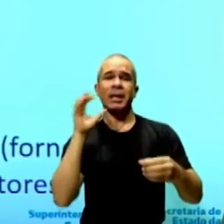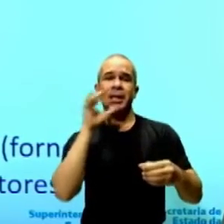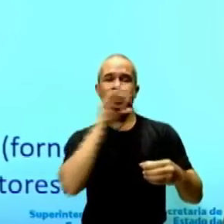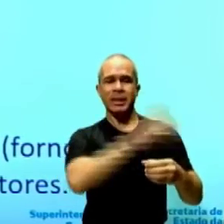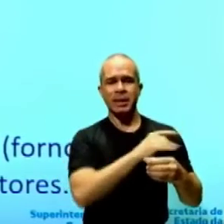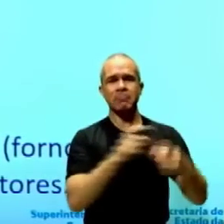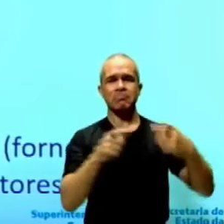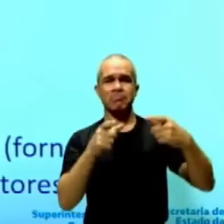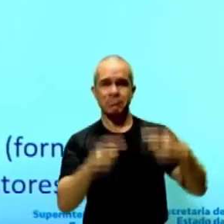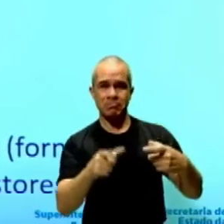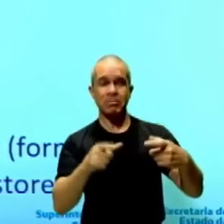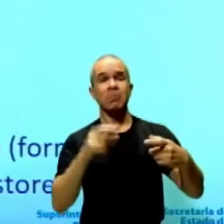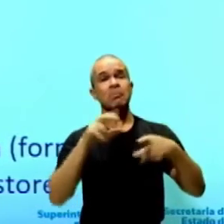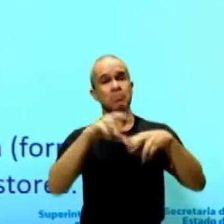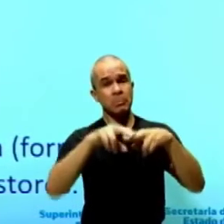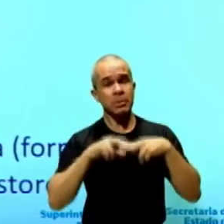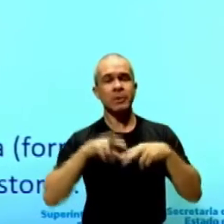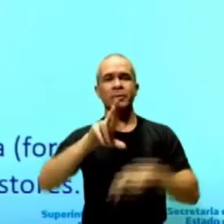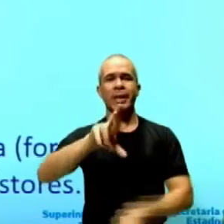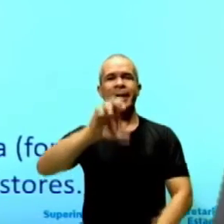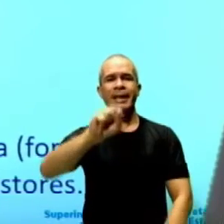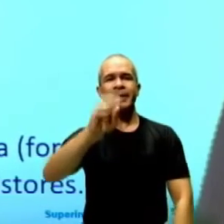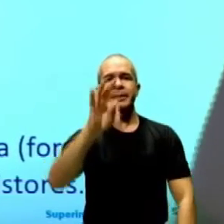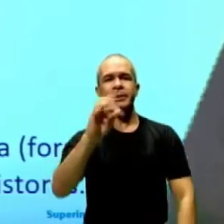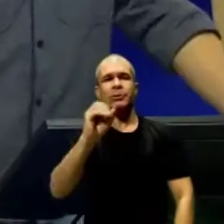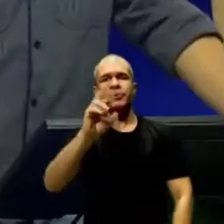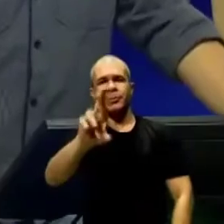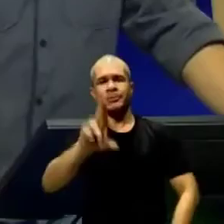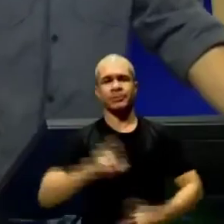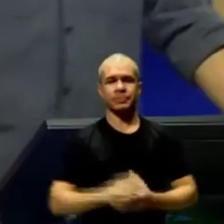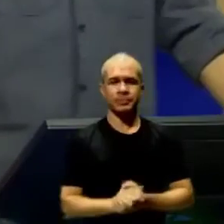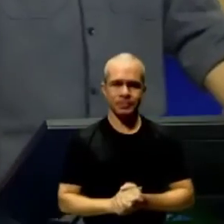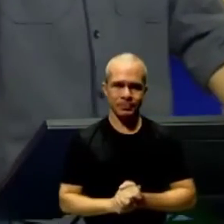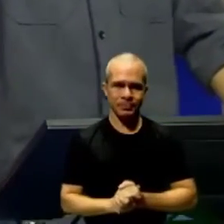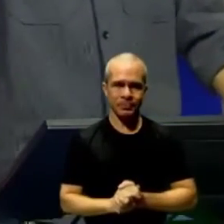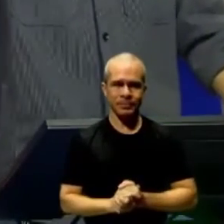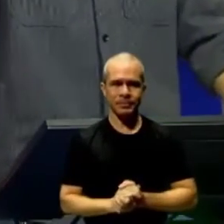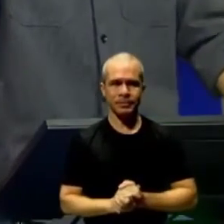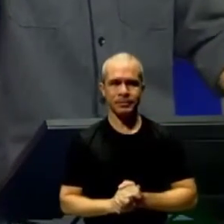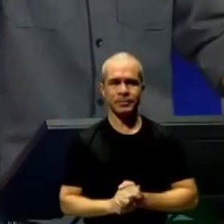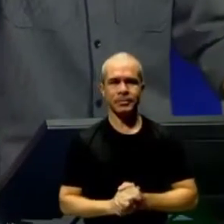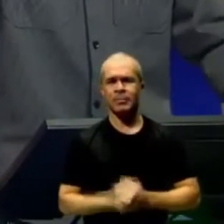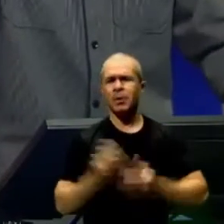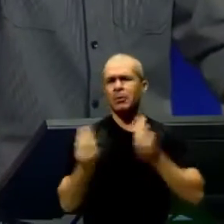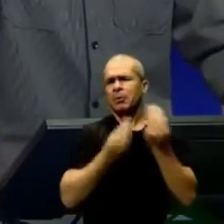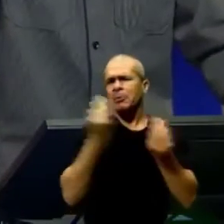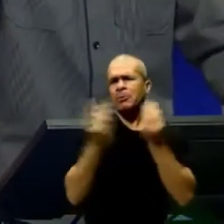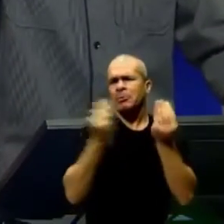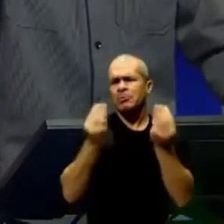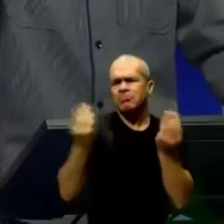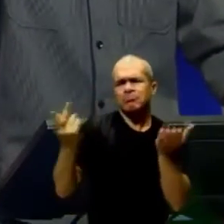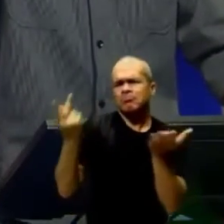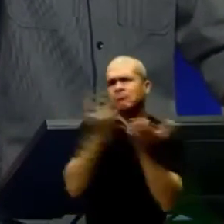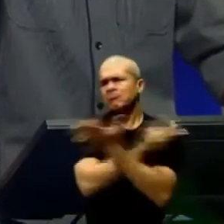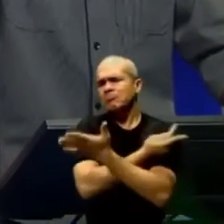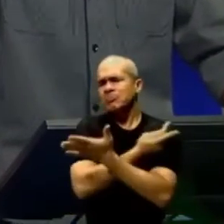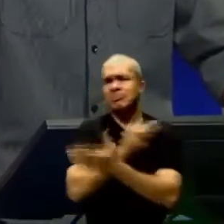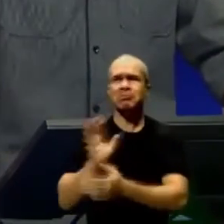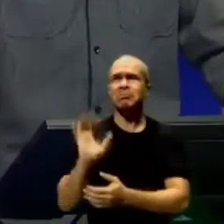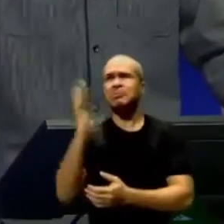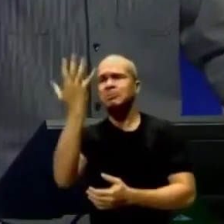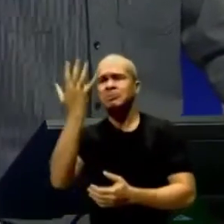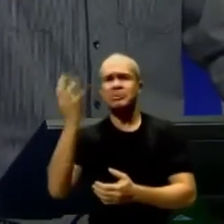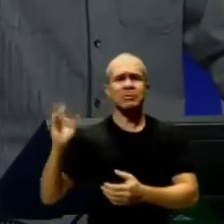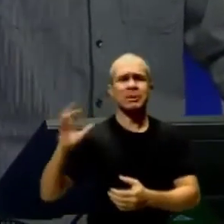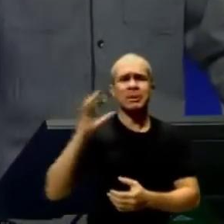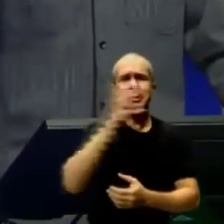eles são considerados resistores, beleza? Então, olha só, como é que acontece esse aquecimento?